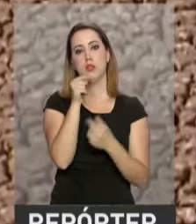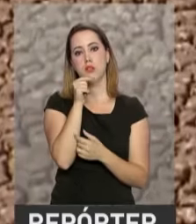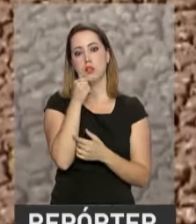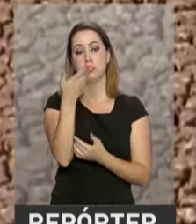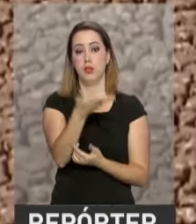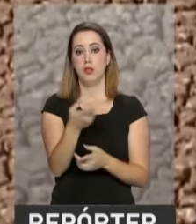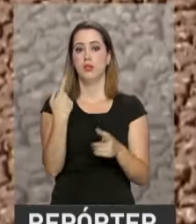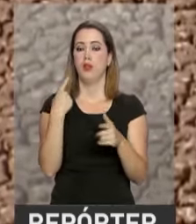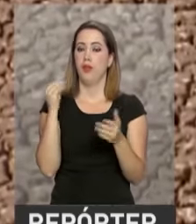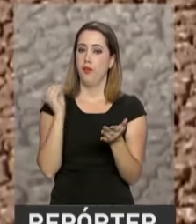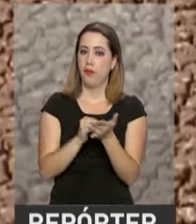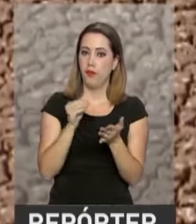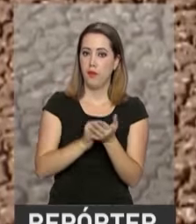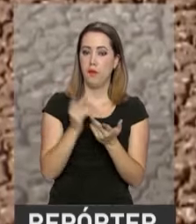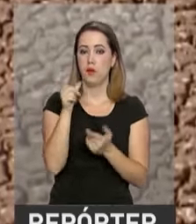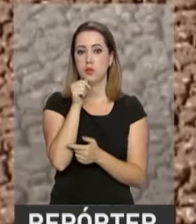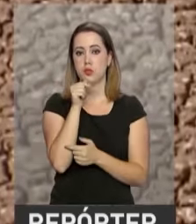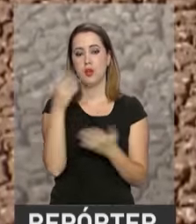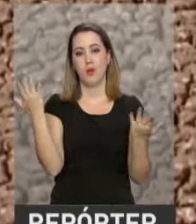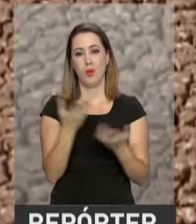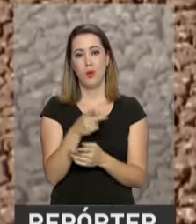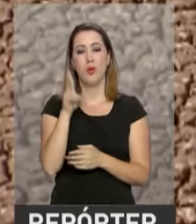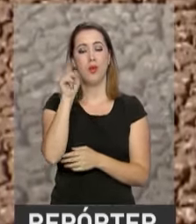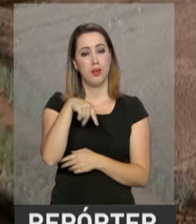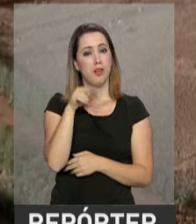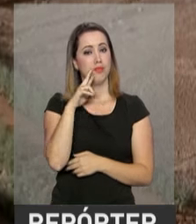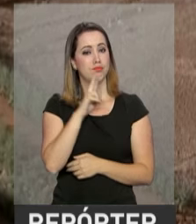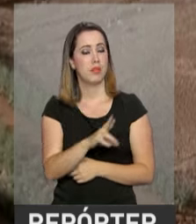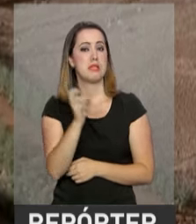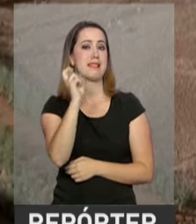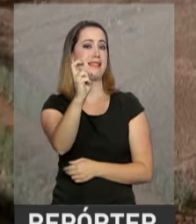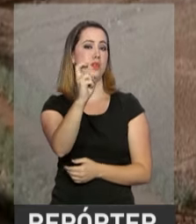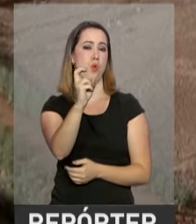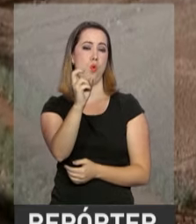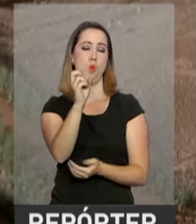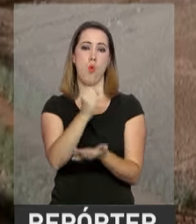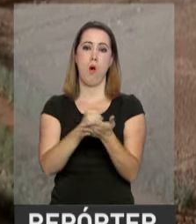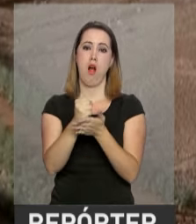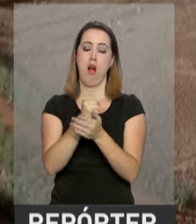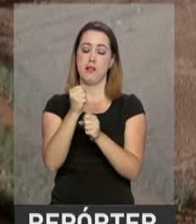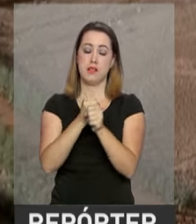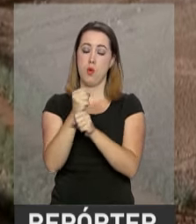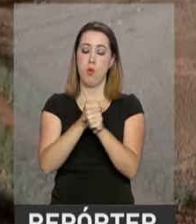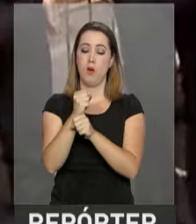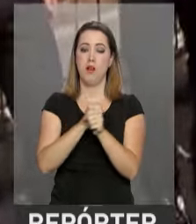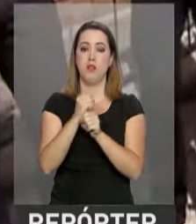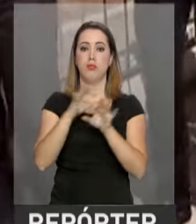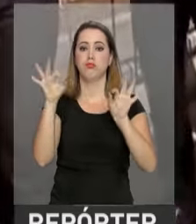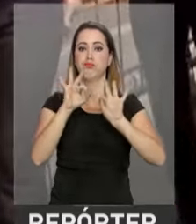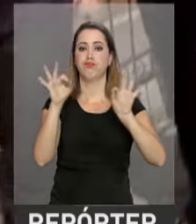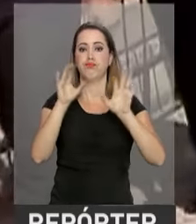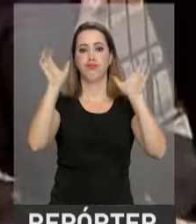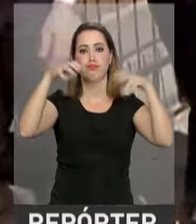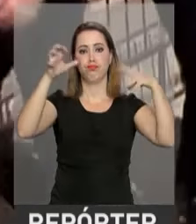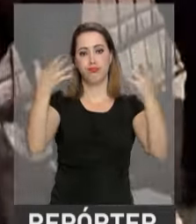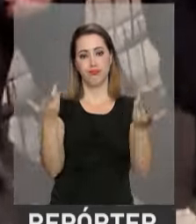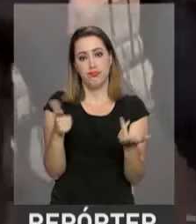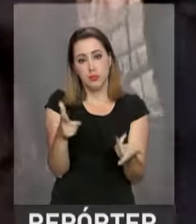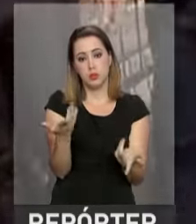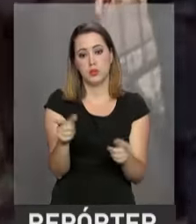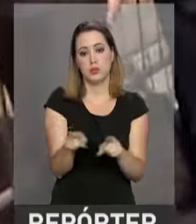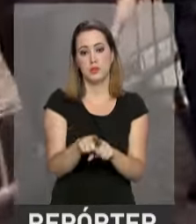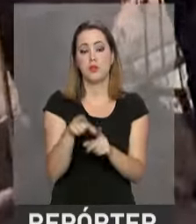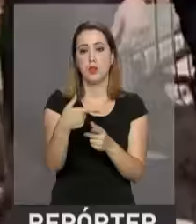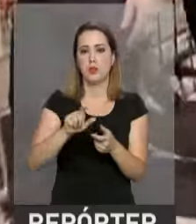escassez atual é resultado de 5 anos de seca na região a estiagem também levou o desligamento de três municípios do